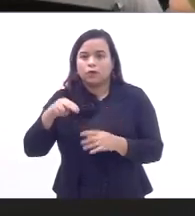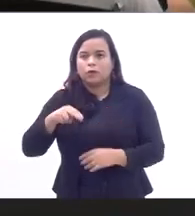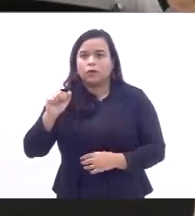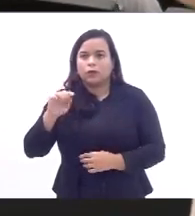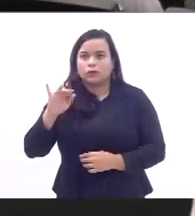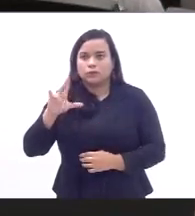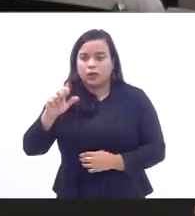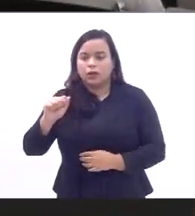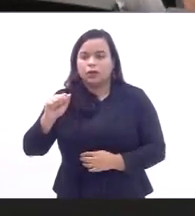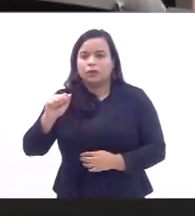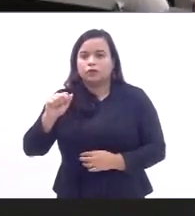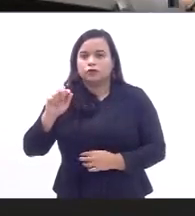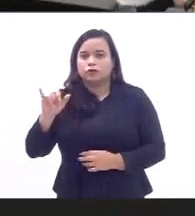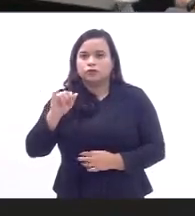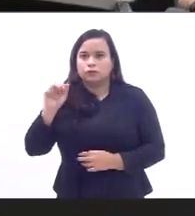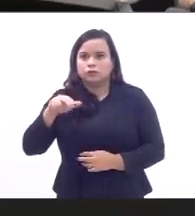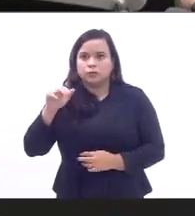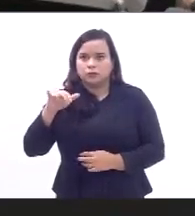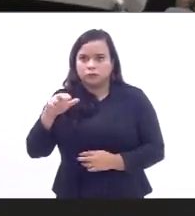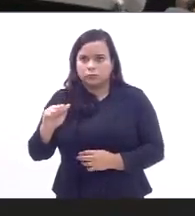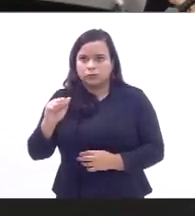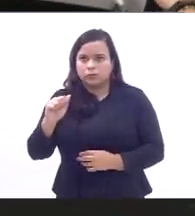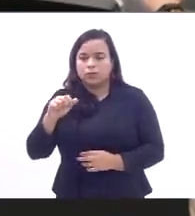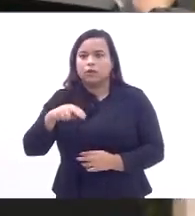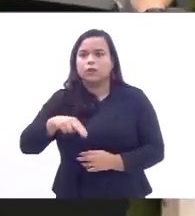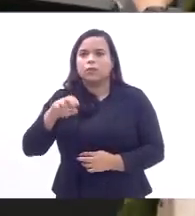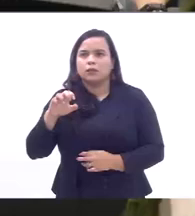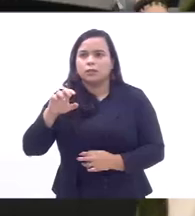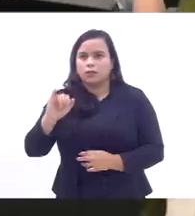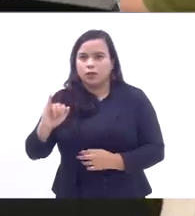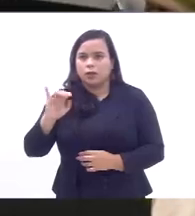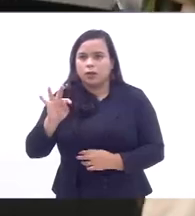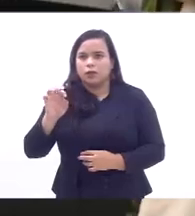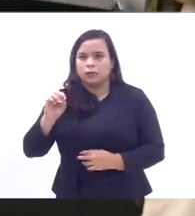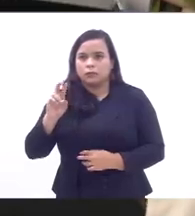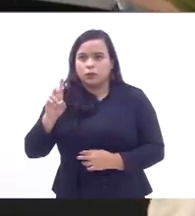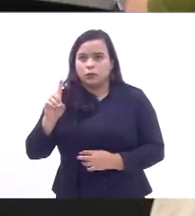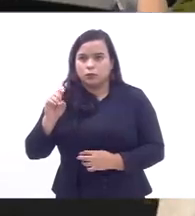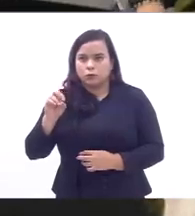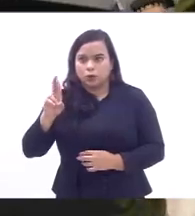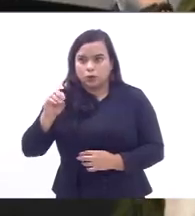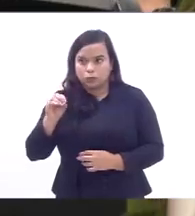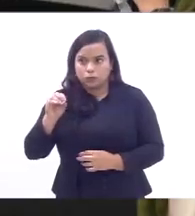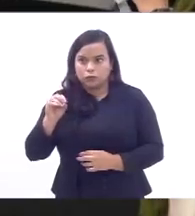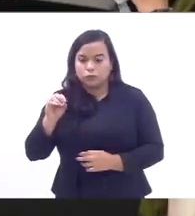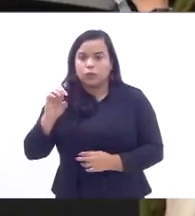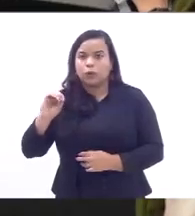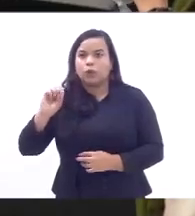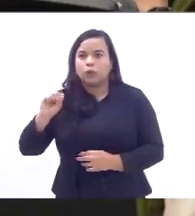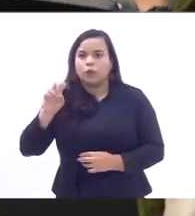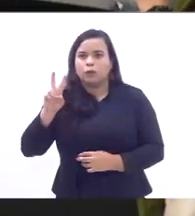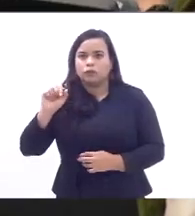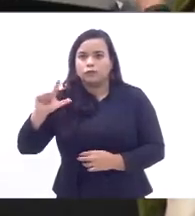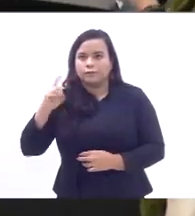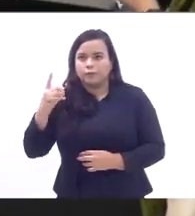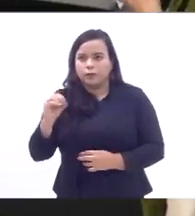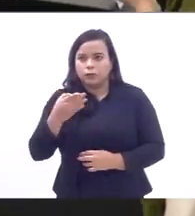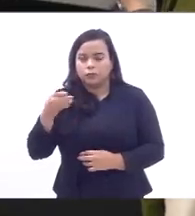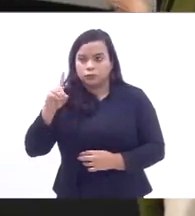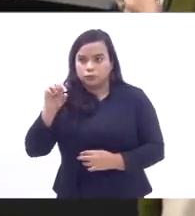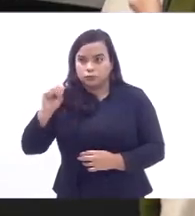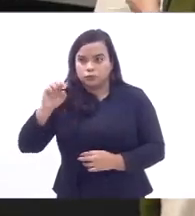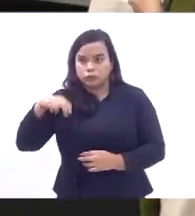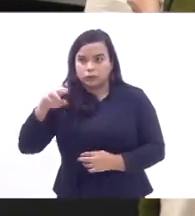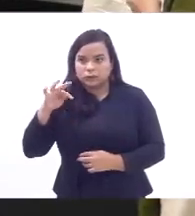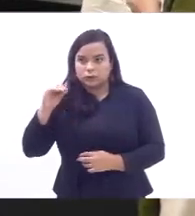Natália Janaína, Ney Teodoro, Osvaldo dos Santos,